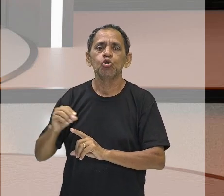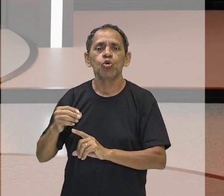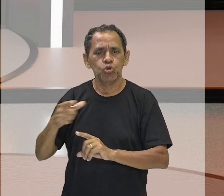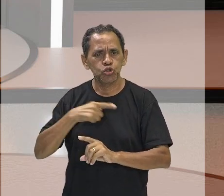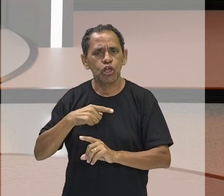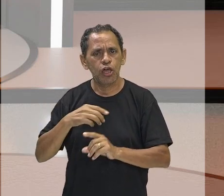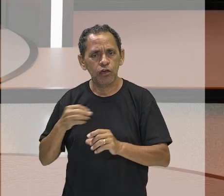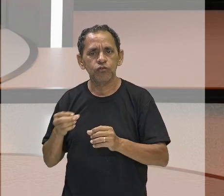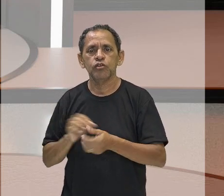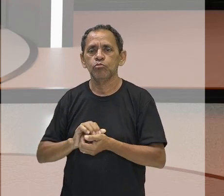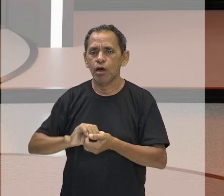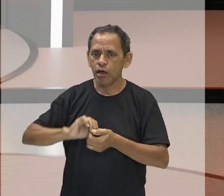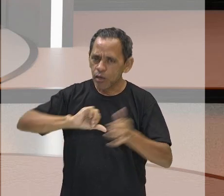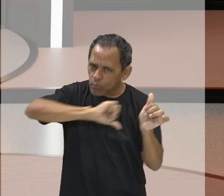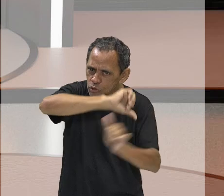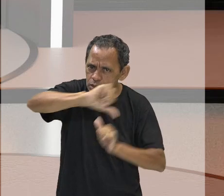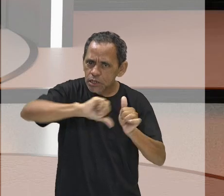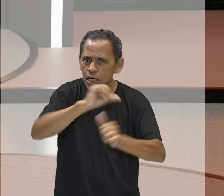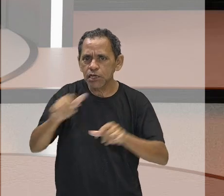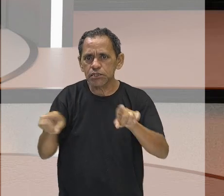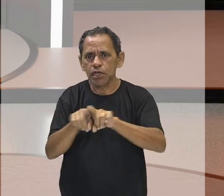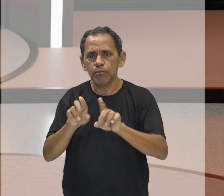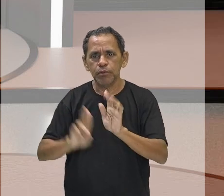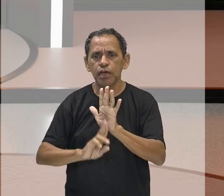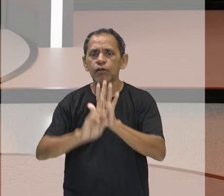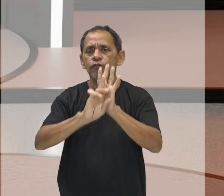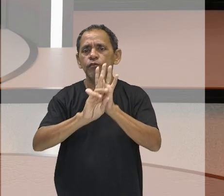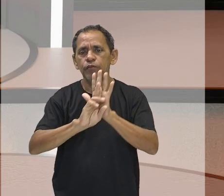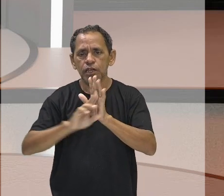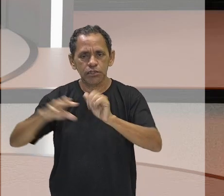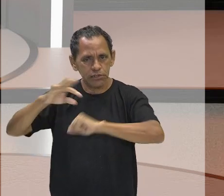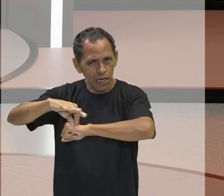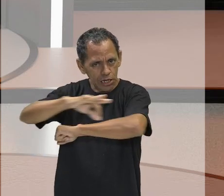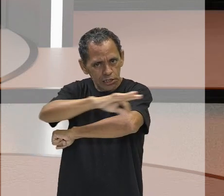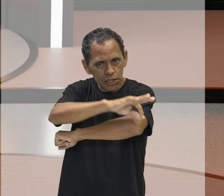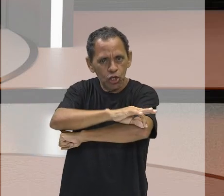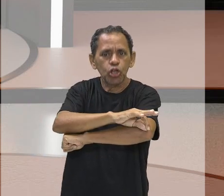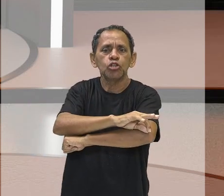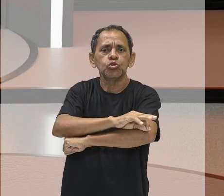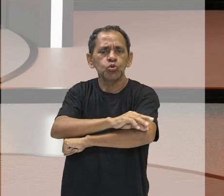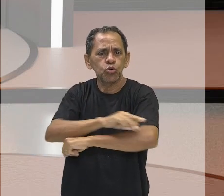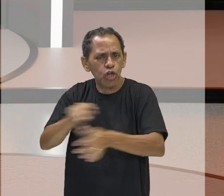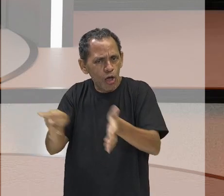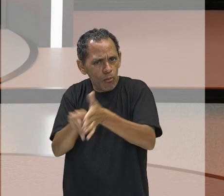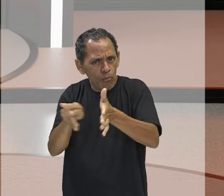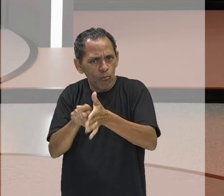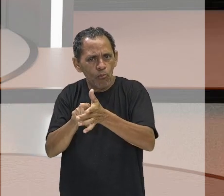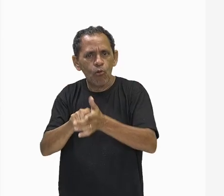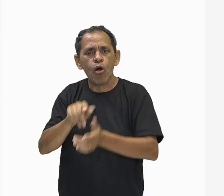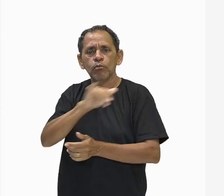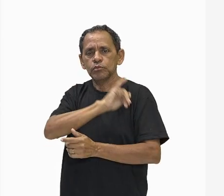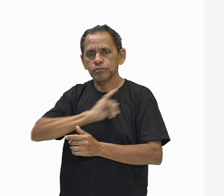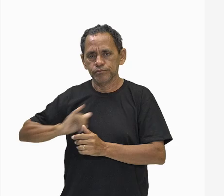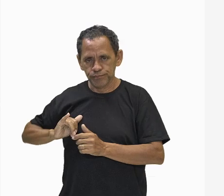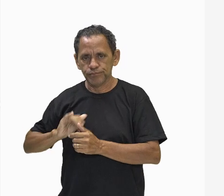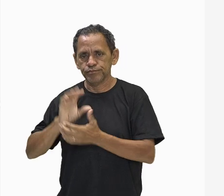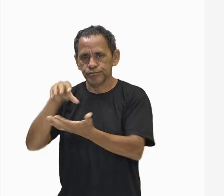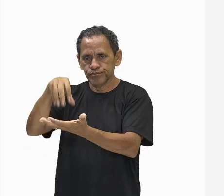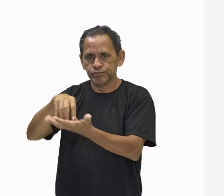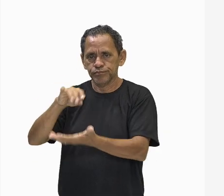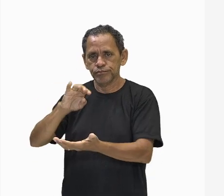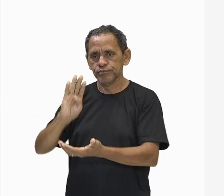do imperador e também em relação à própria arquitetura toda peculiar ali do Império Bizantino. Vamos ao texto. Vamos lá,